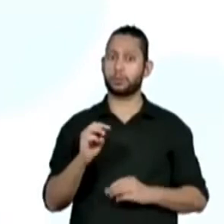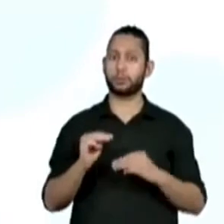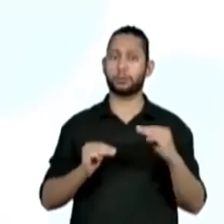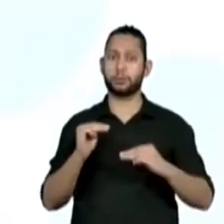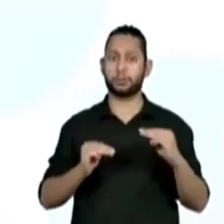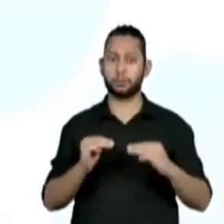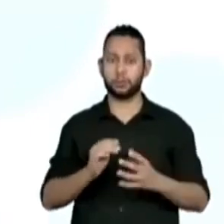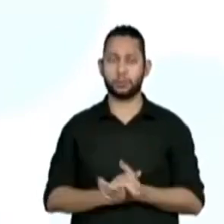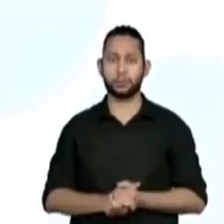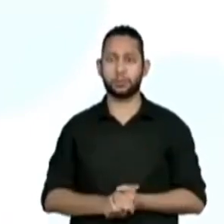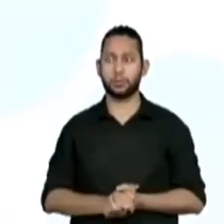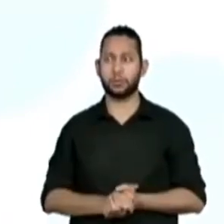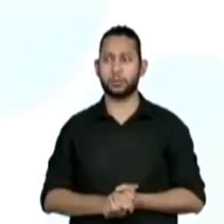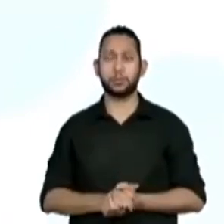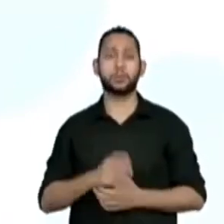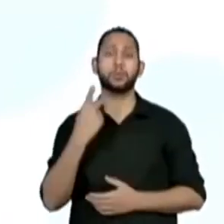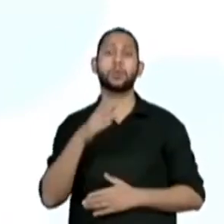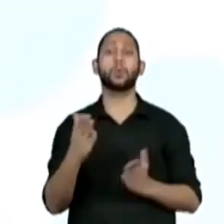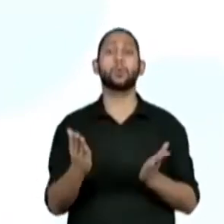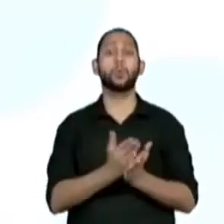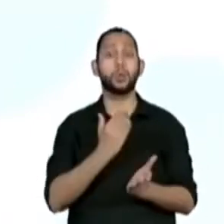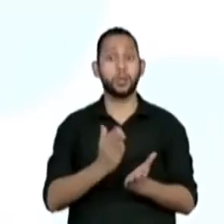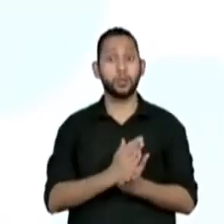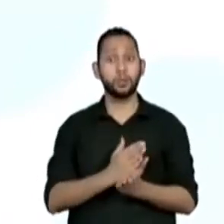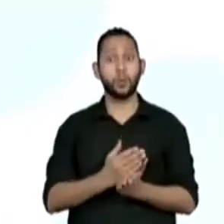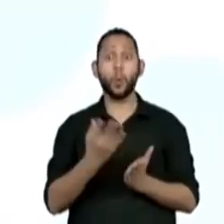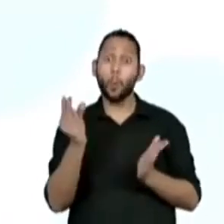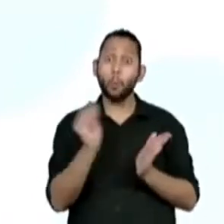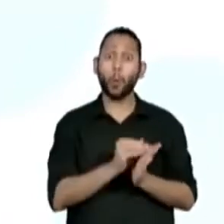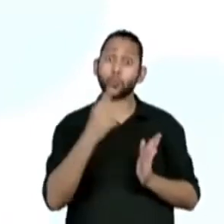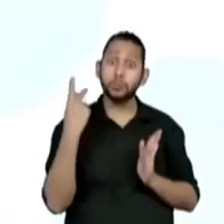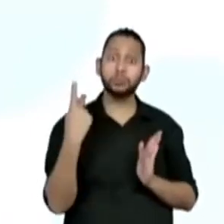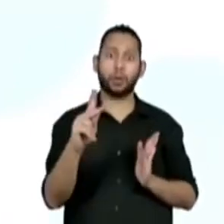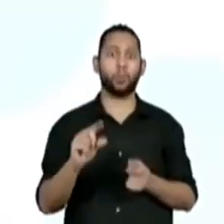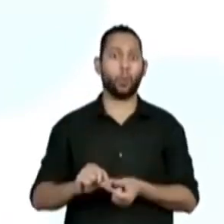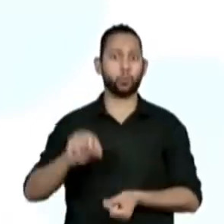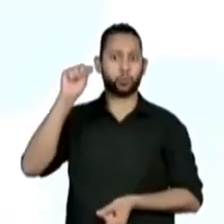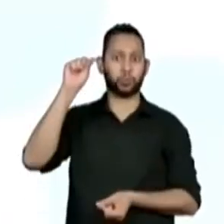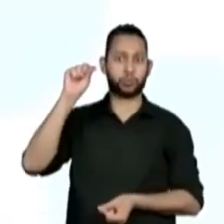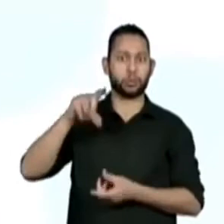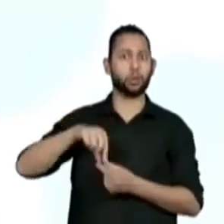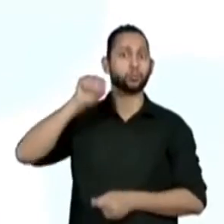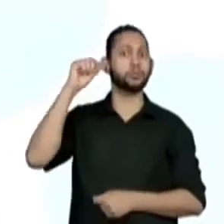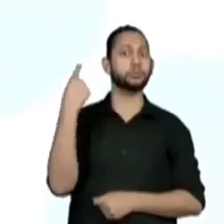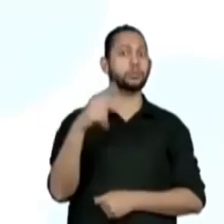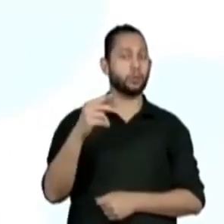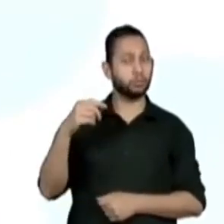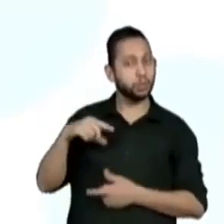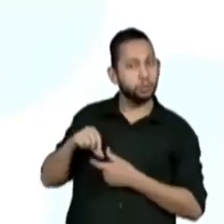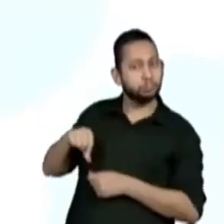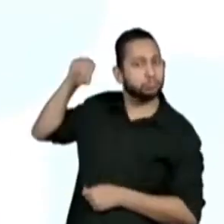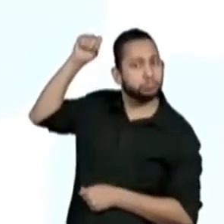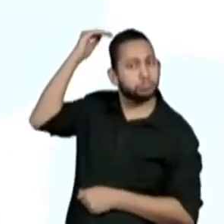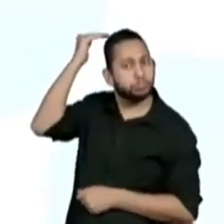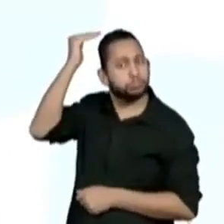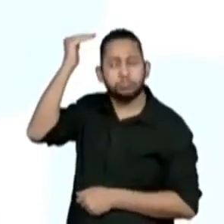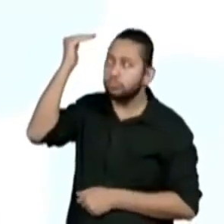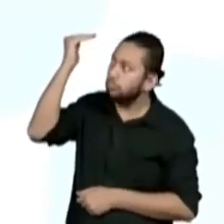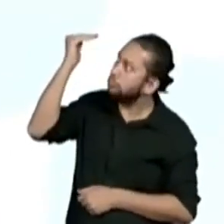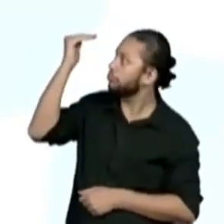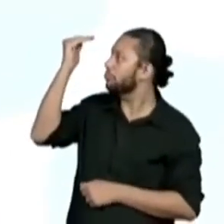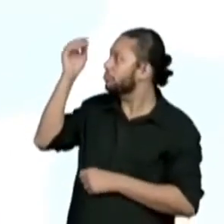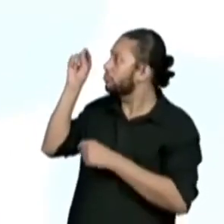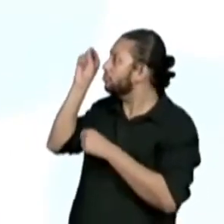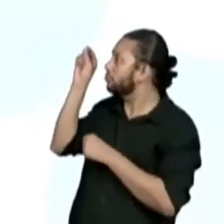no caderno, no livro deles, eles colocam a altura deles. Isso, Tá. isso mesmo. Aí no caderno vocês coloquem o